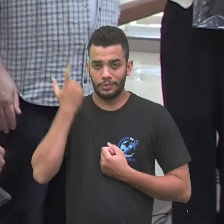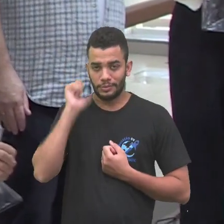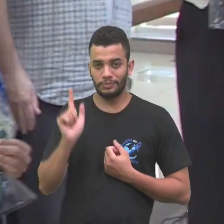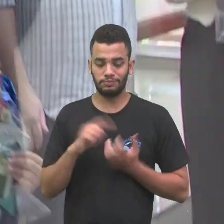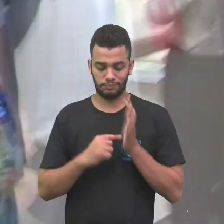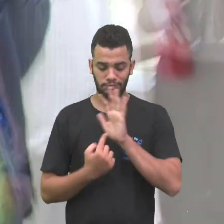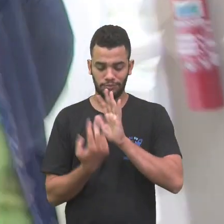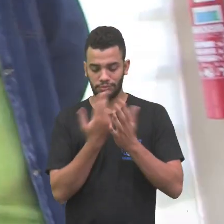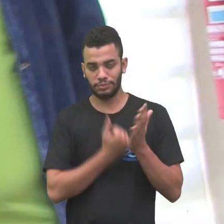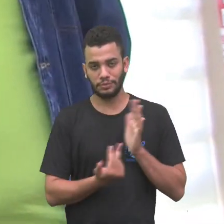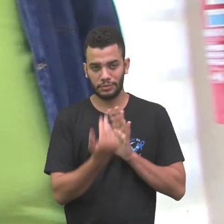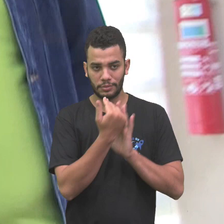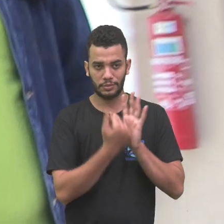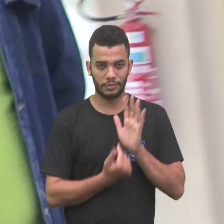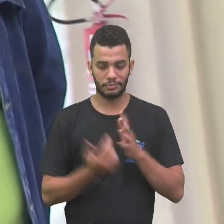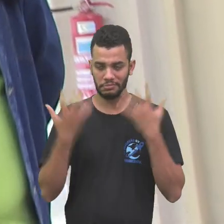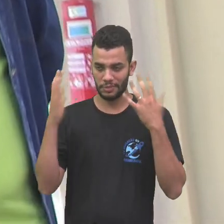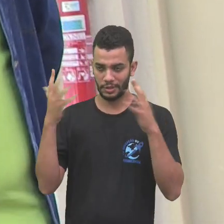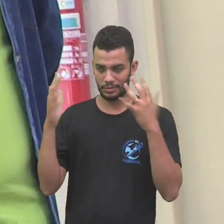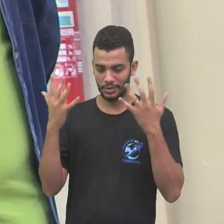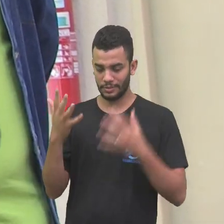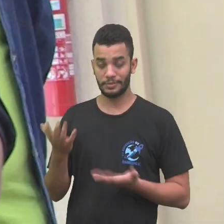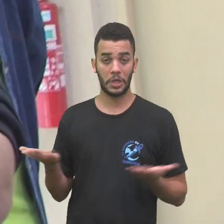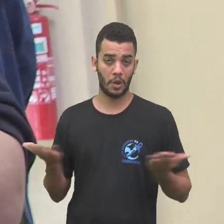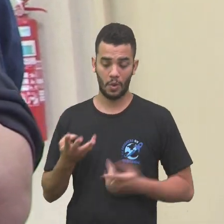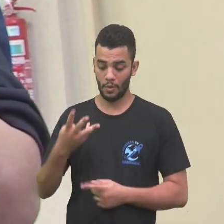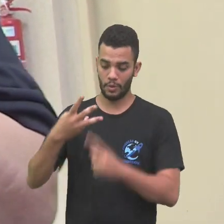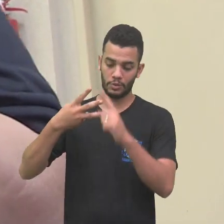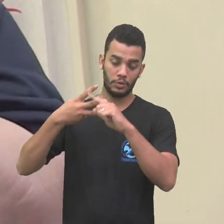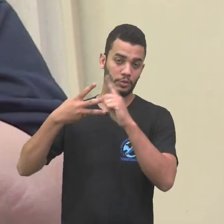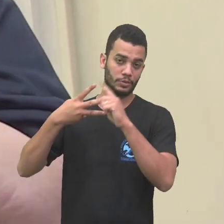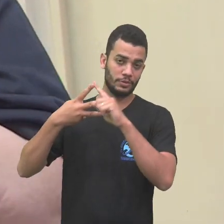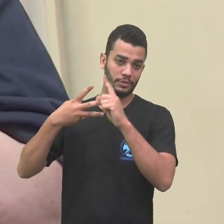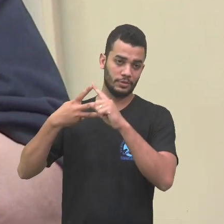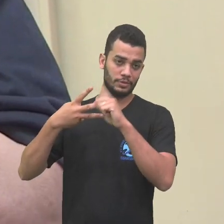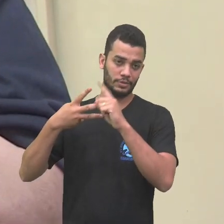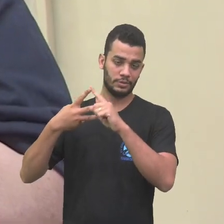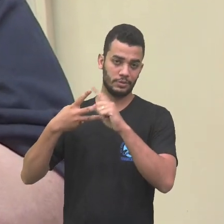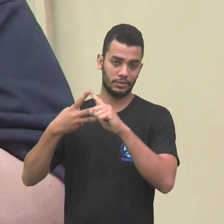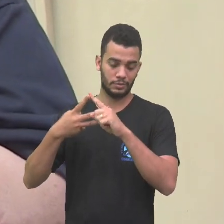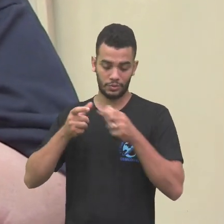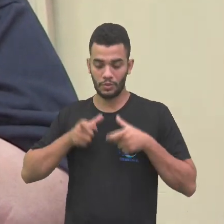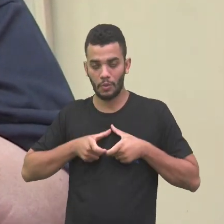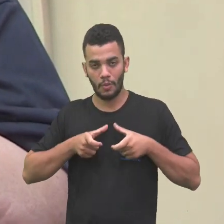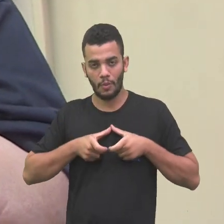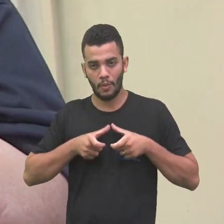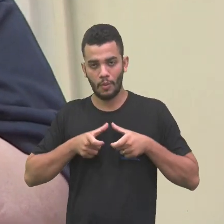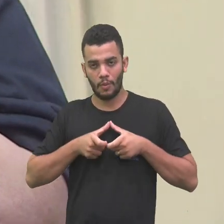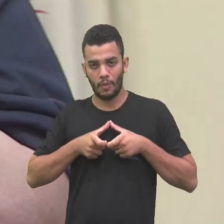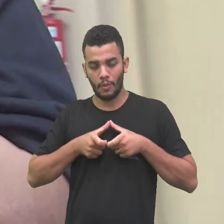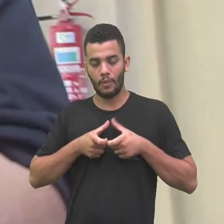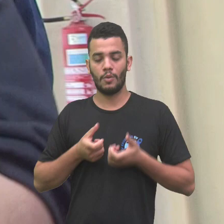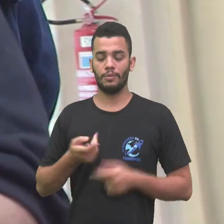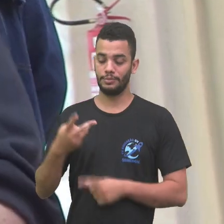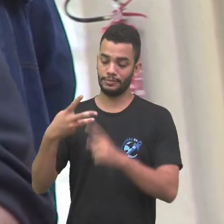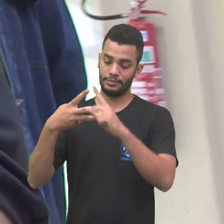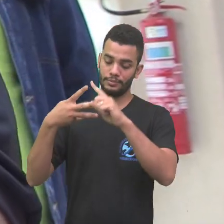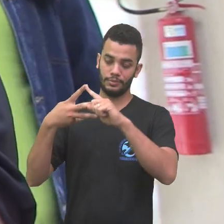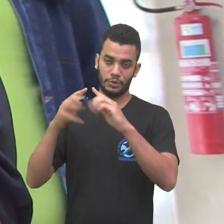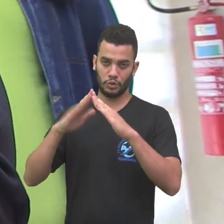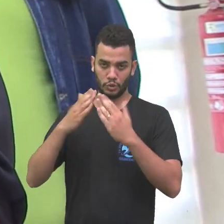Parabéns, viu, meu querido? E agora o nosso grande campeão, primeiro lugar, medalha de ouro da Escola Municipal Santos